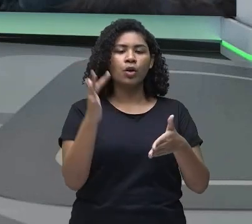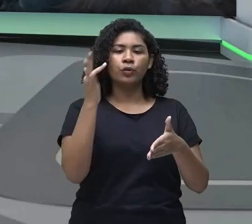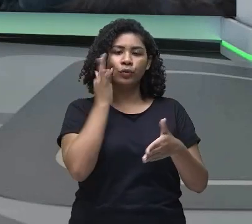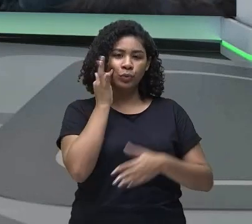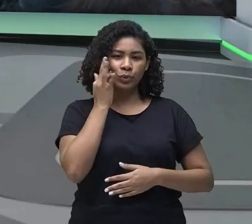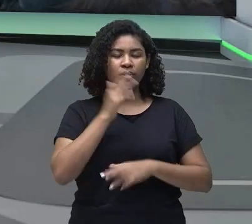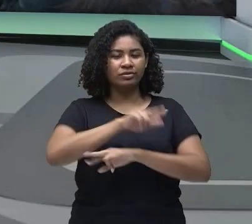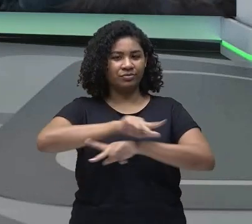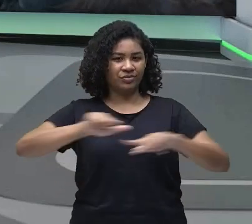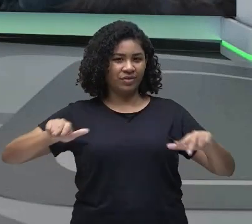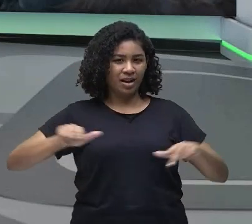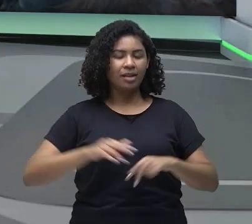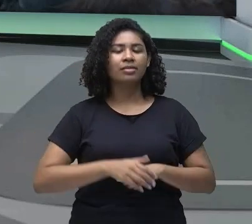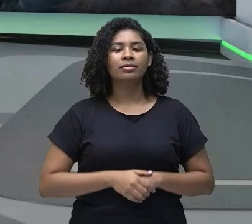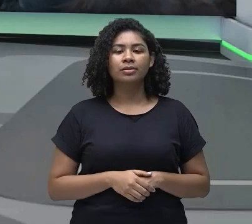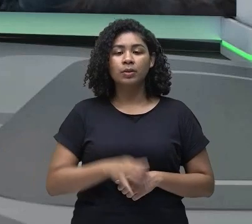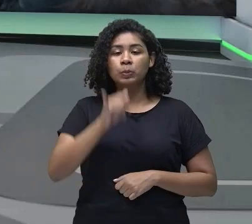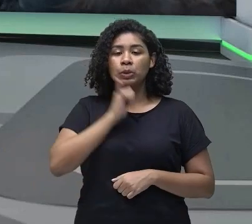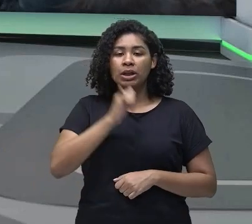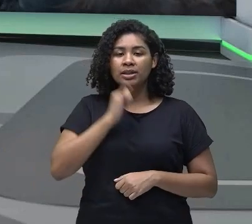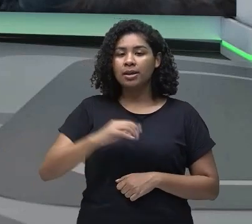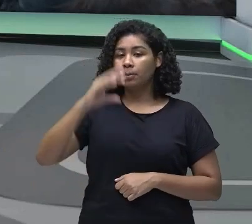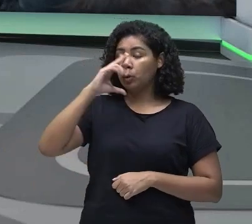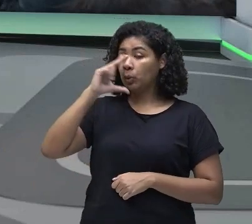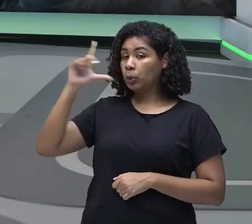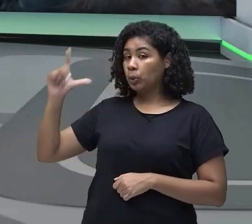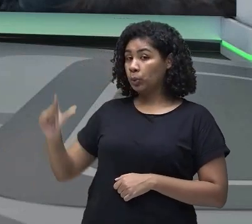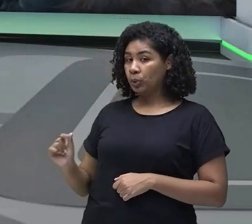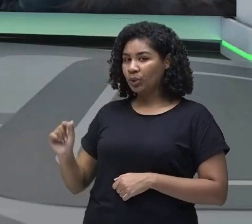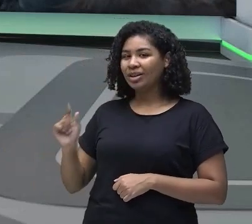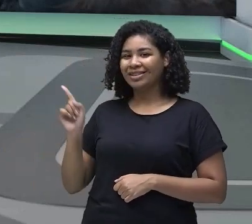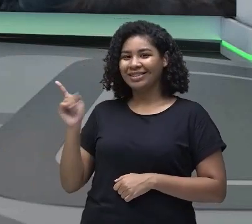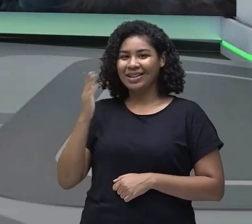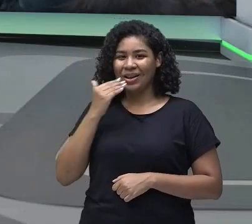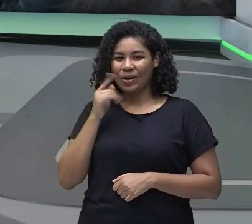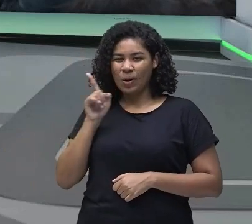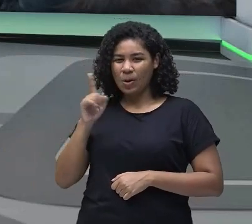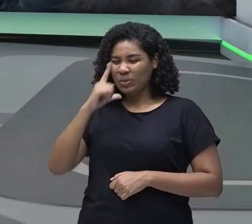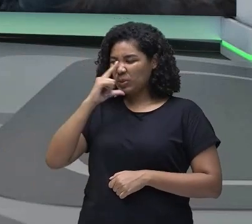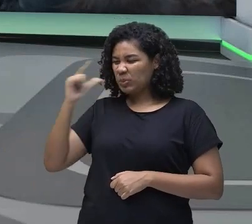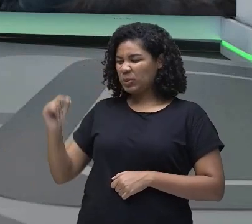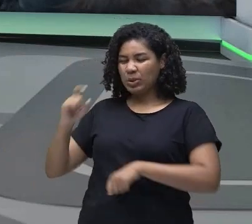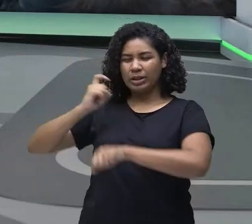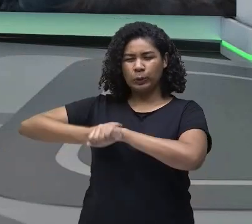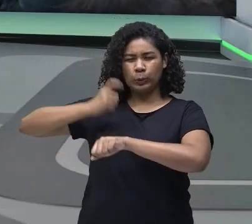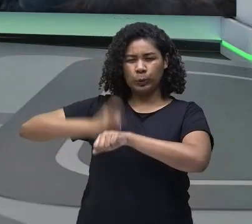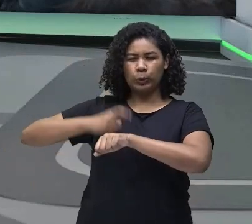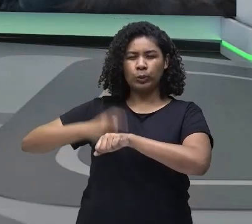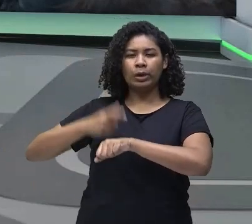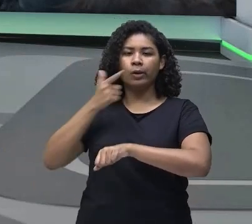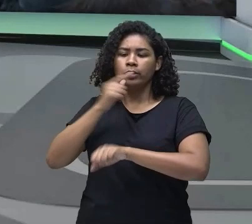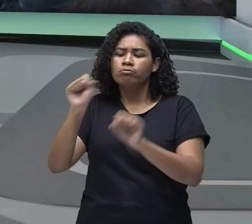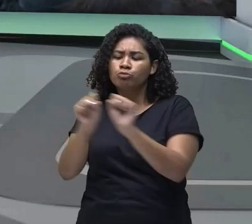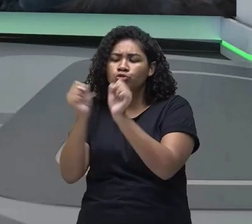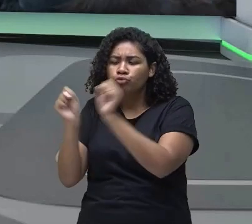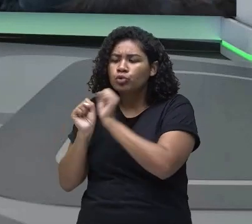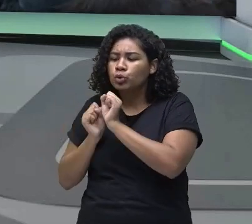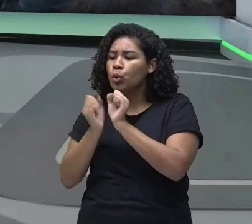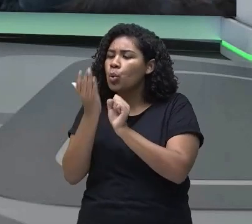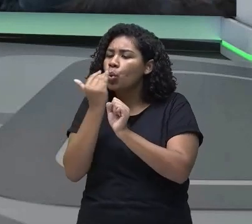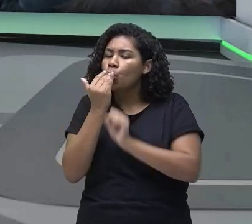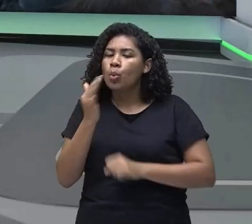Um exemplo disso é o tucano, que usa aí a grande rigidez do seu bico para quebrar frutos e